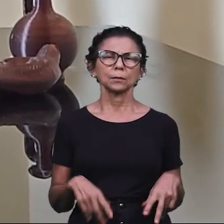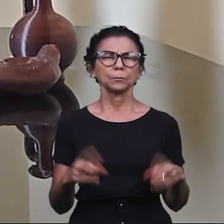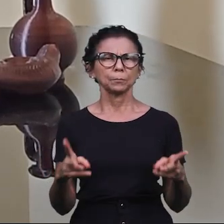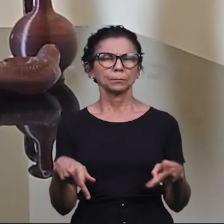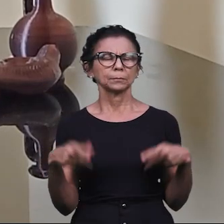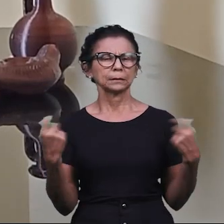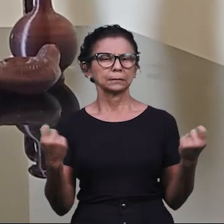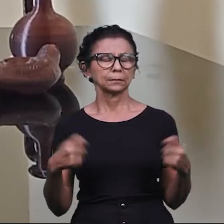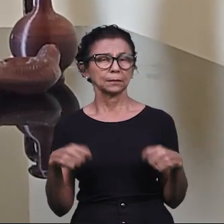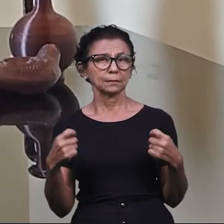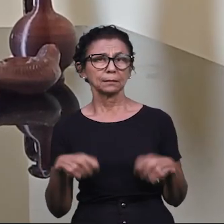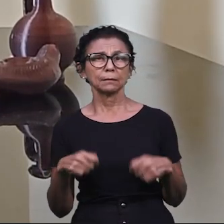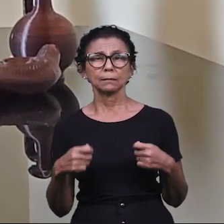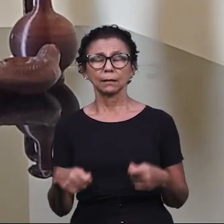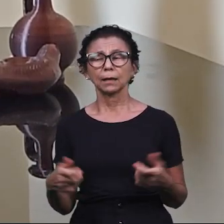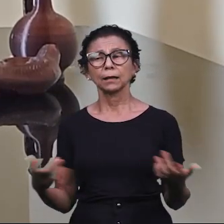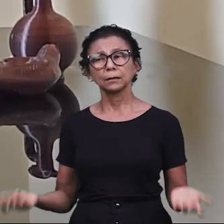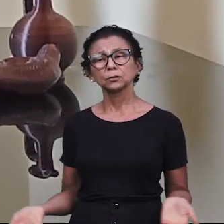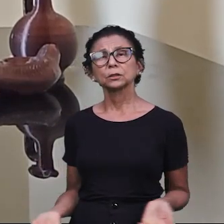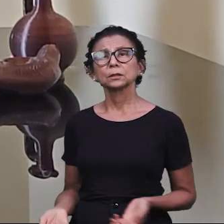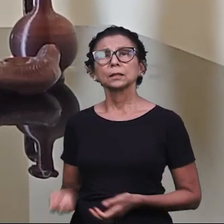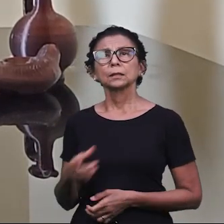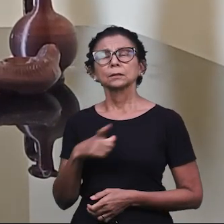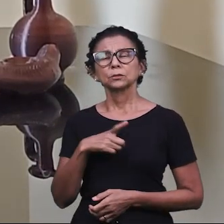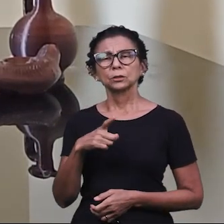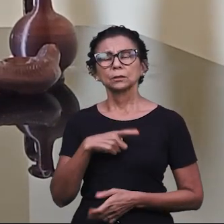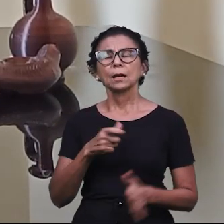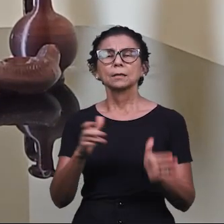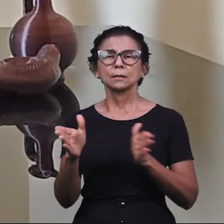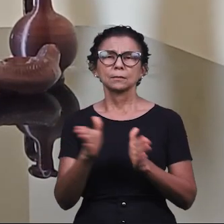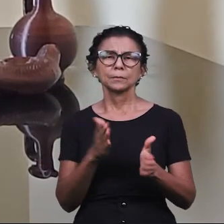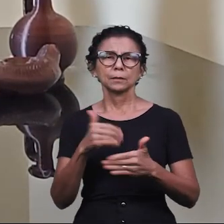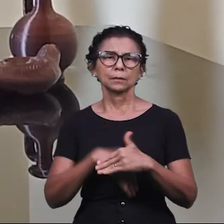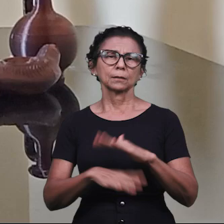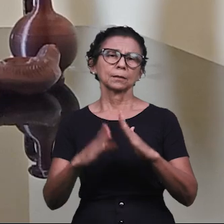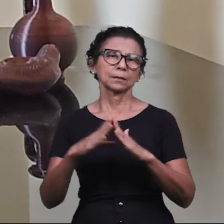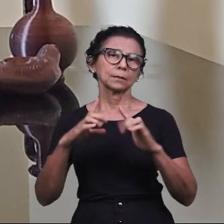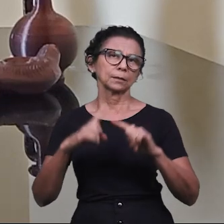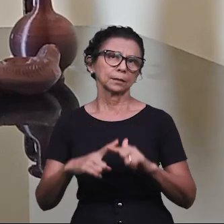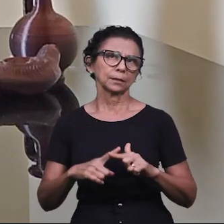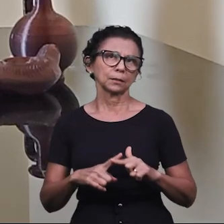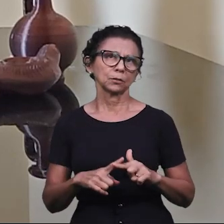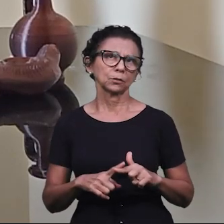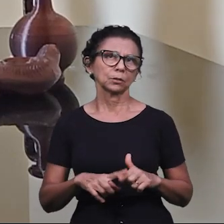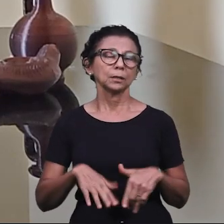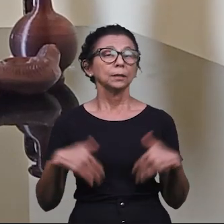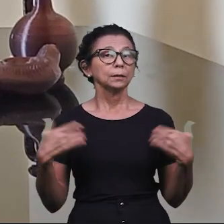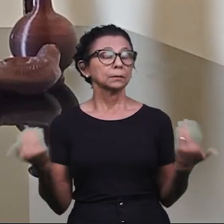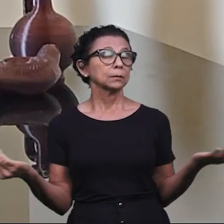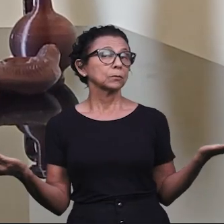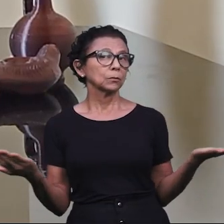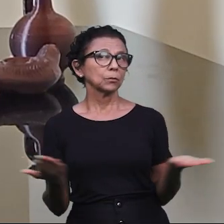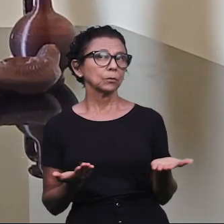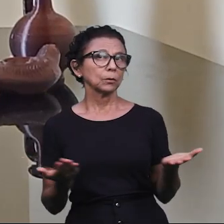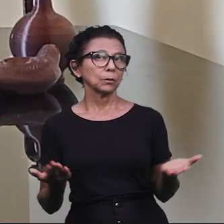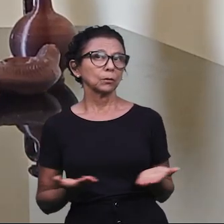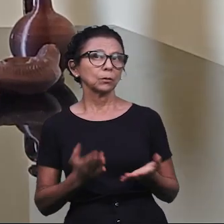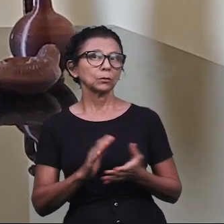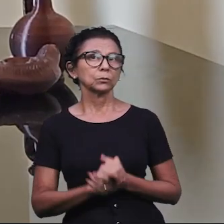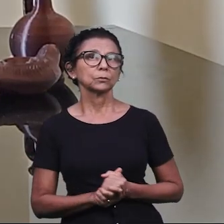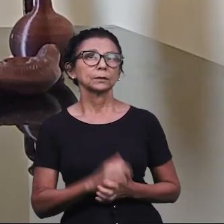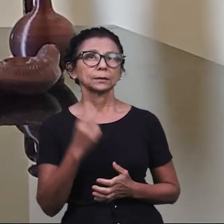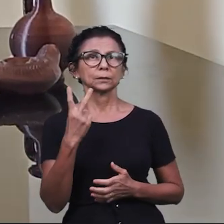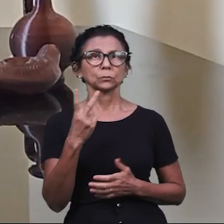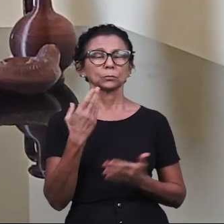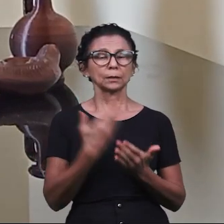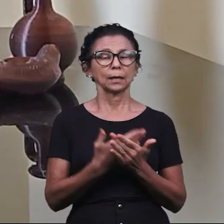percebido a necessidade de ter, né, a estrutura de acessibilidade nas igrejas. Então hoje nós vamos falar um pouquinho